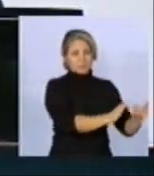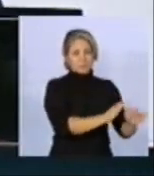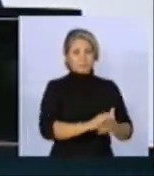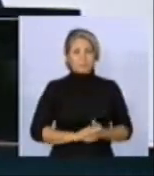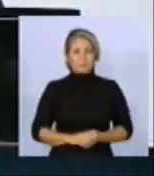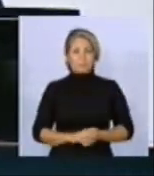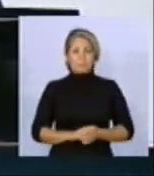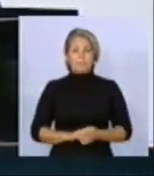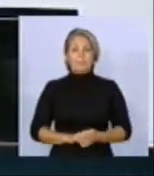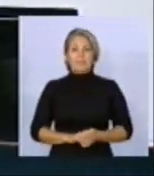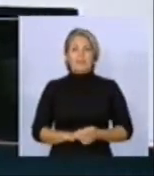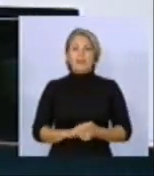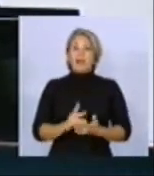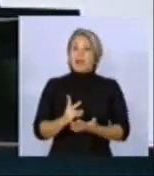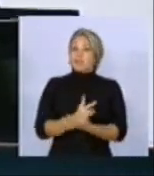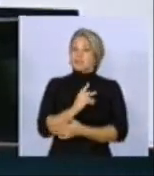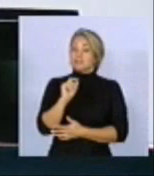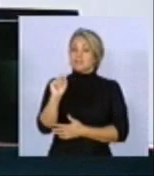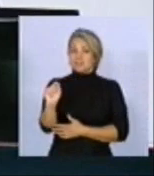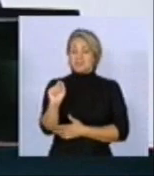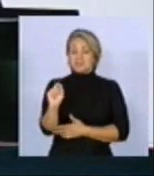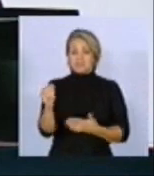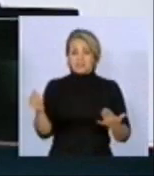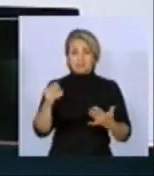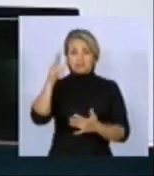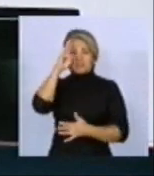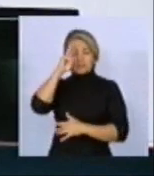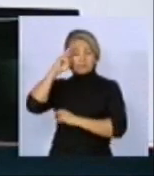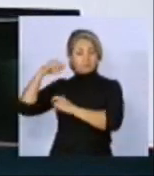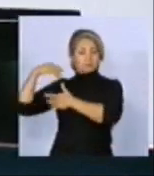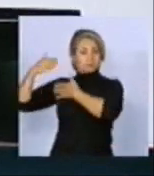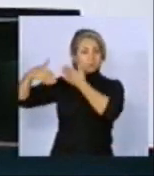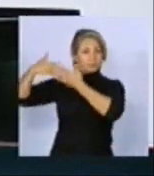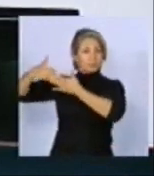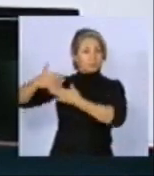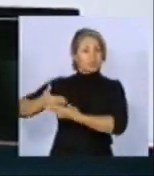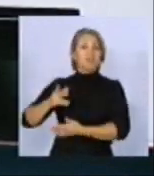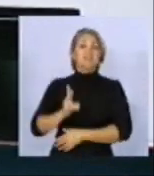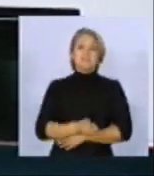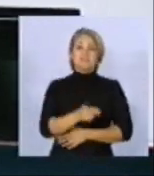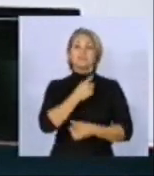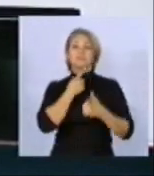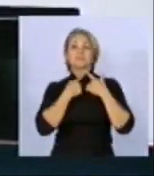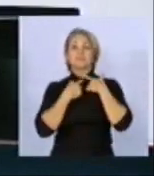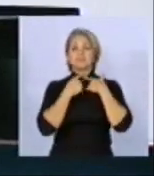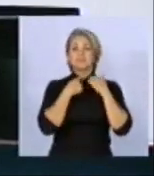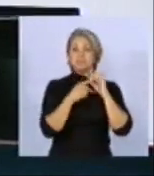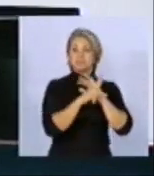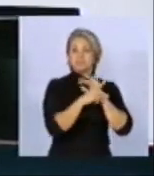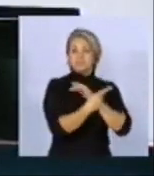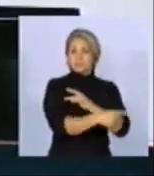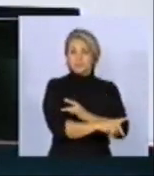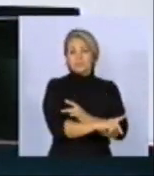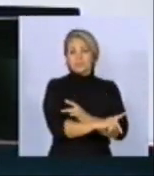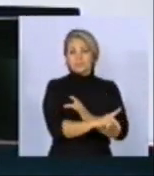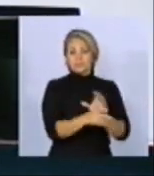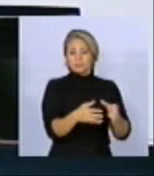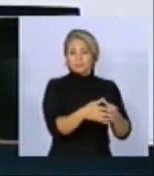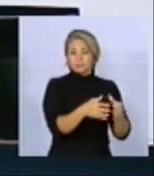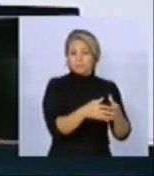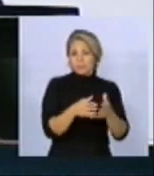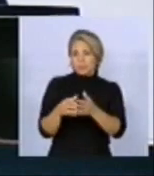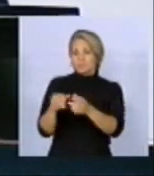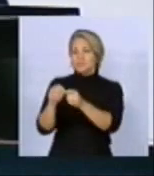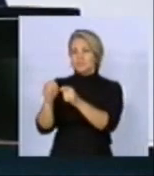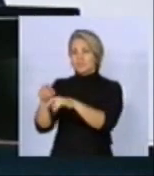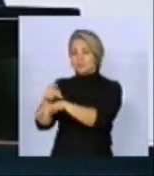judiciais sucede que e historicamente sempre foi um grande desejo realizável por exemplo nos países